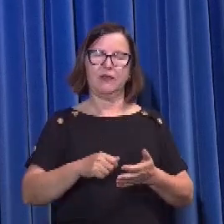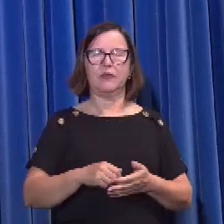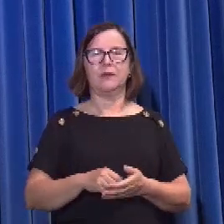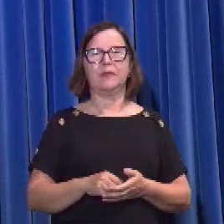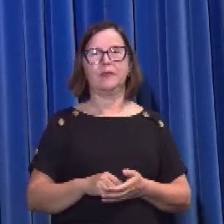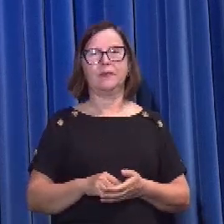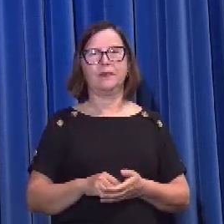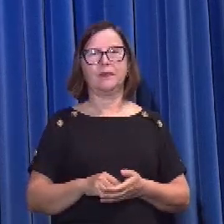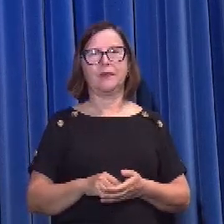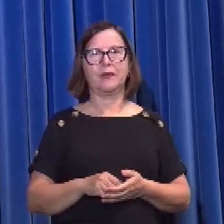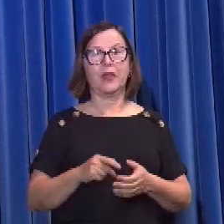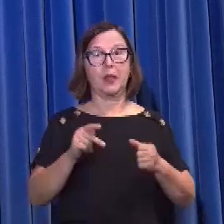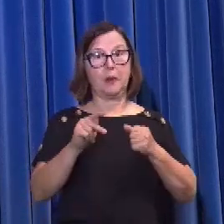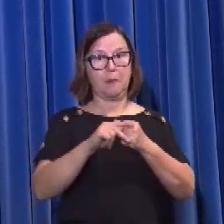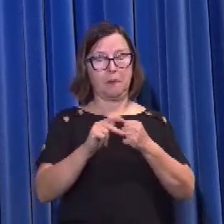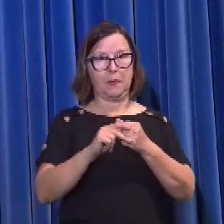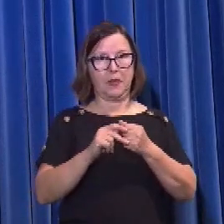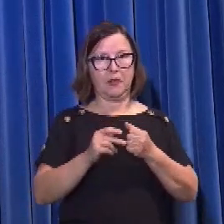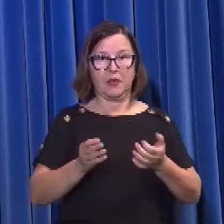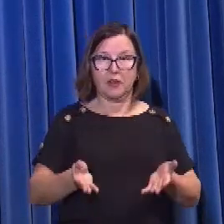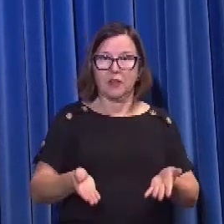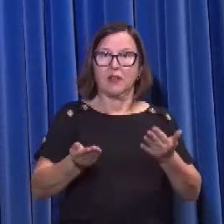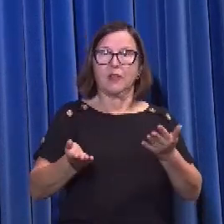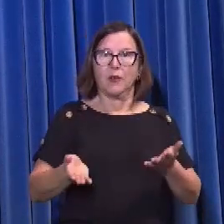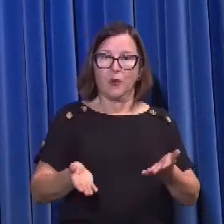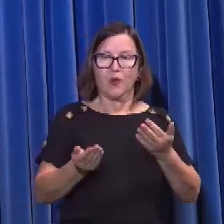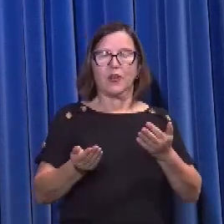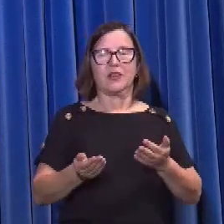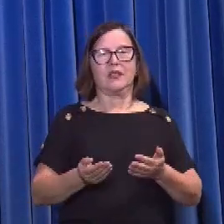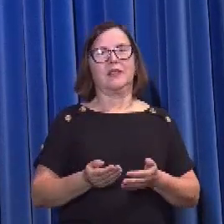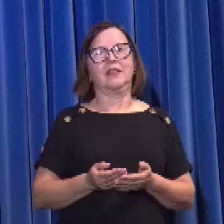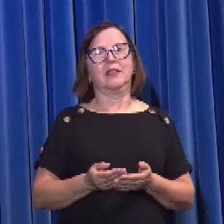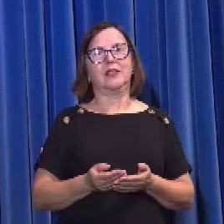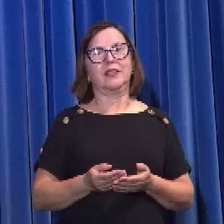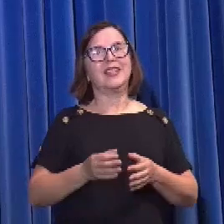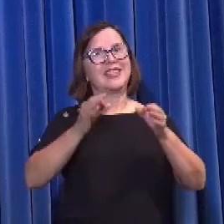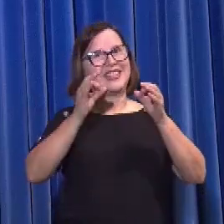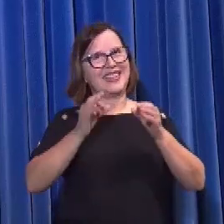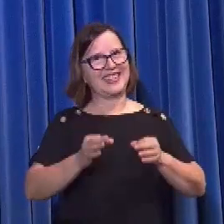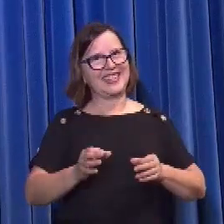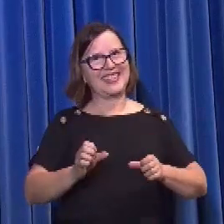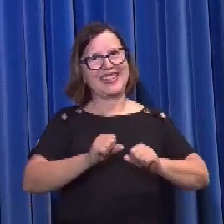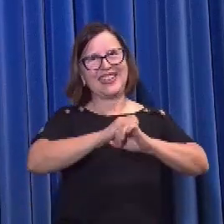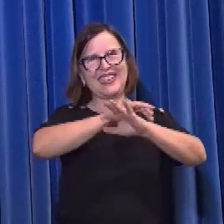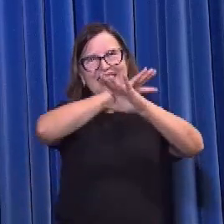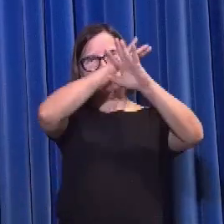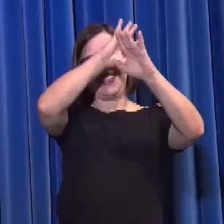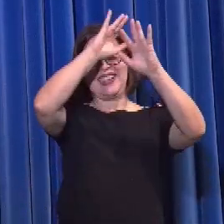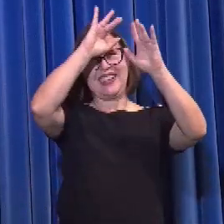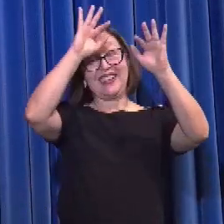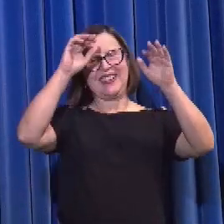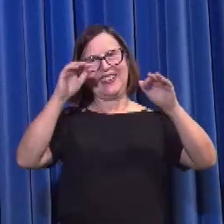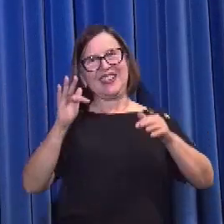ele desejava encorajar esses irmãos com a certeza da glória que ainda